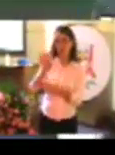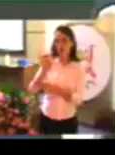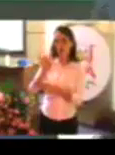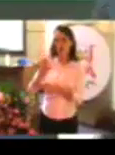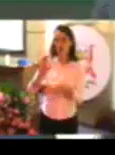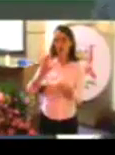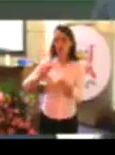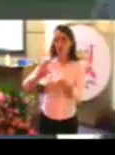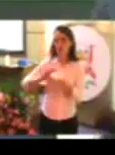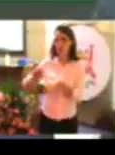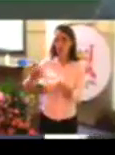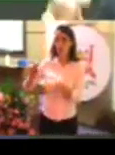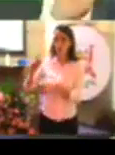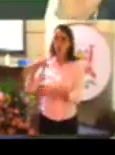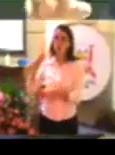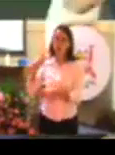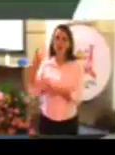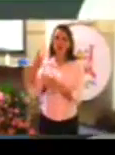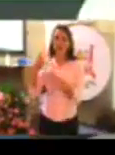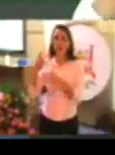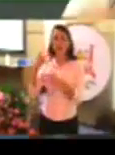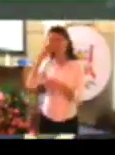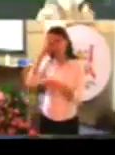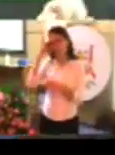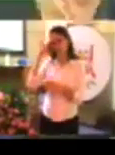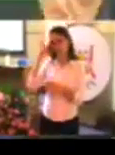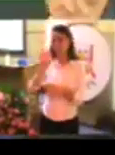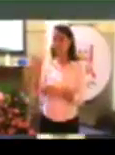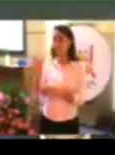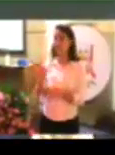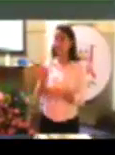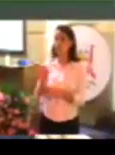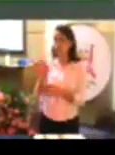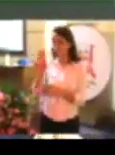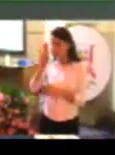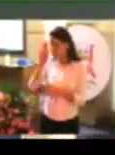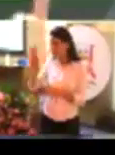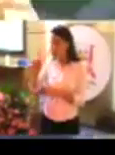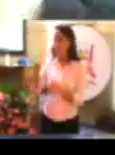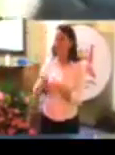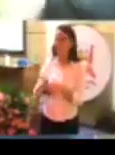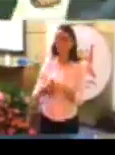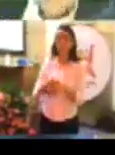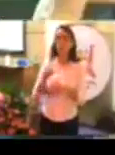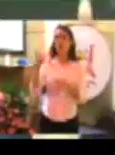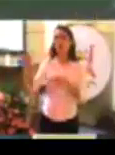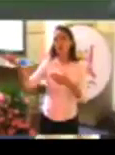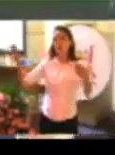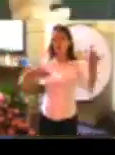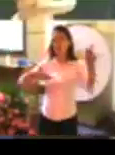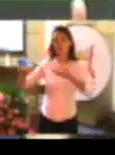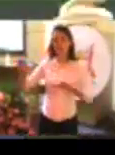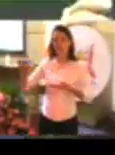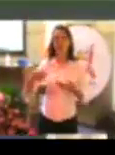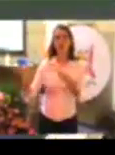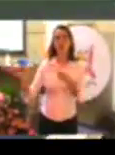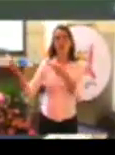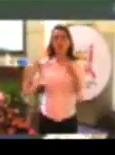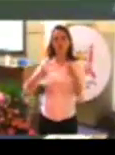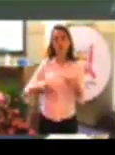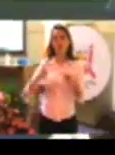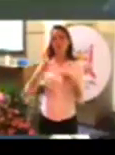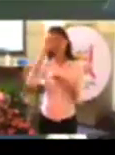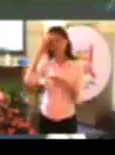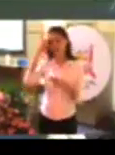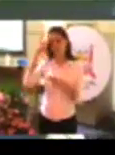com a capacitação dos servidores, mas ela tem um papel preponderante, que é trazer para dentro da Câmara